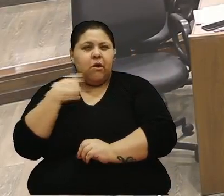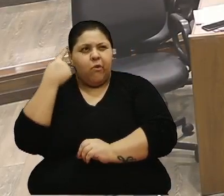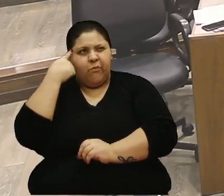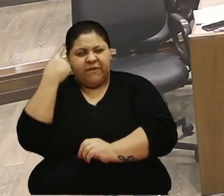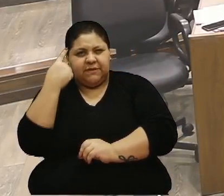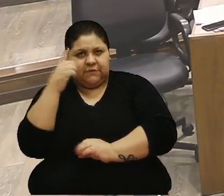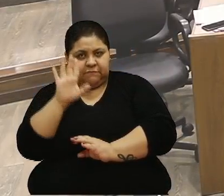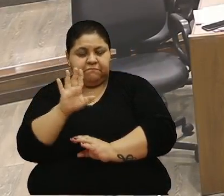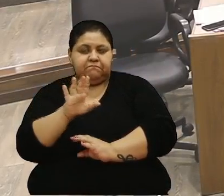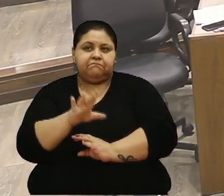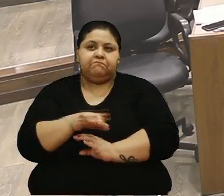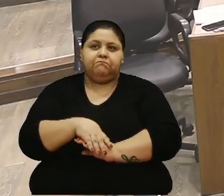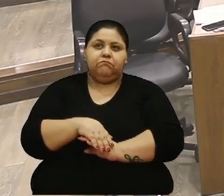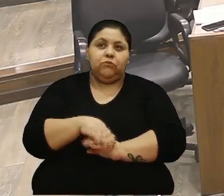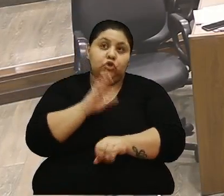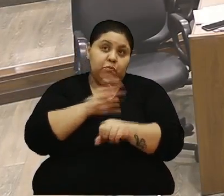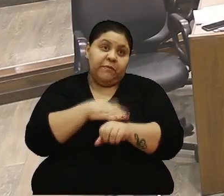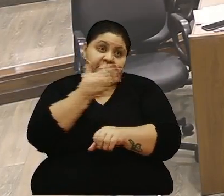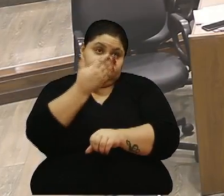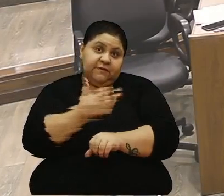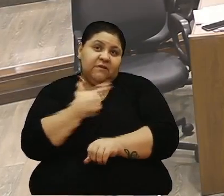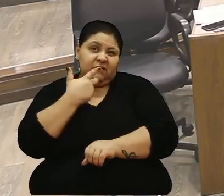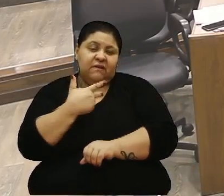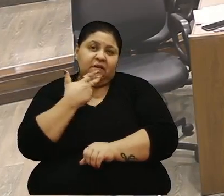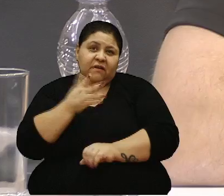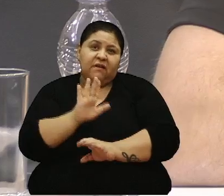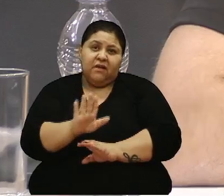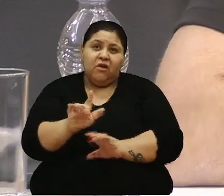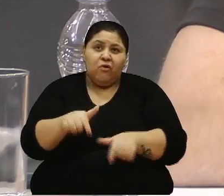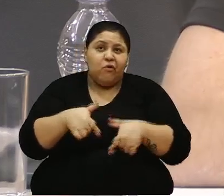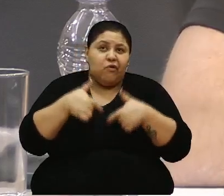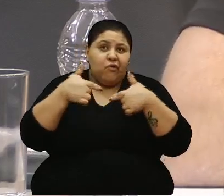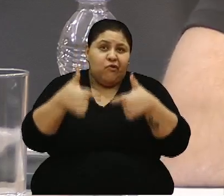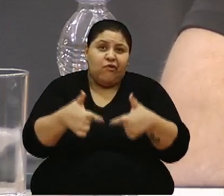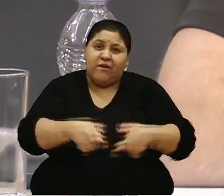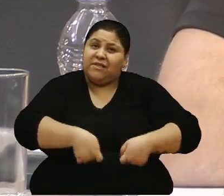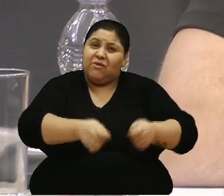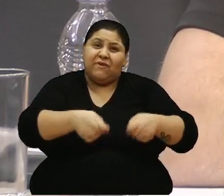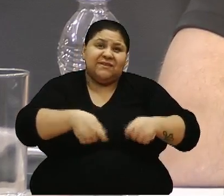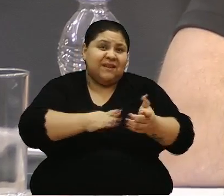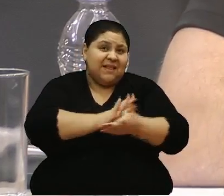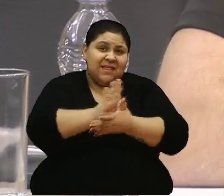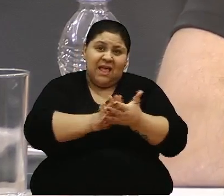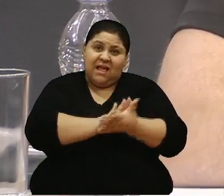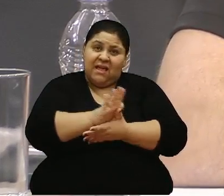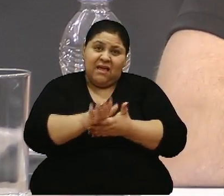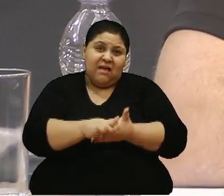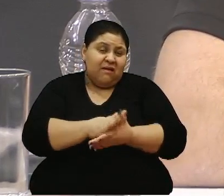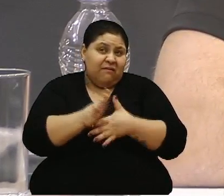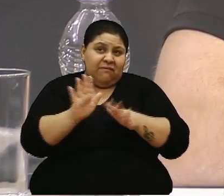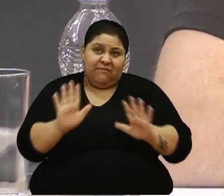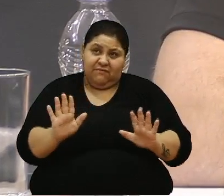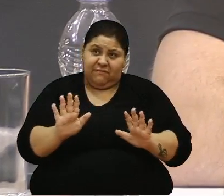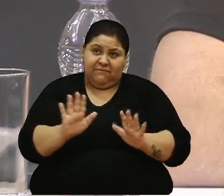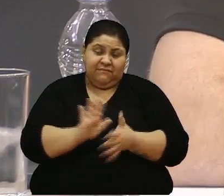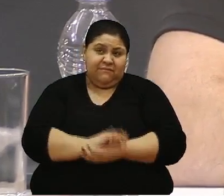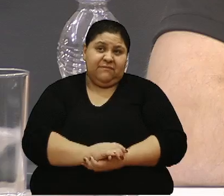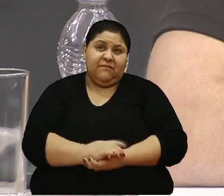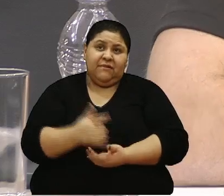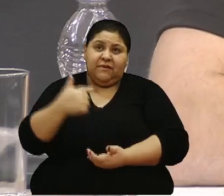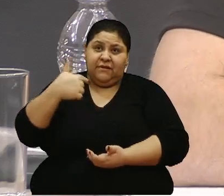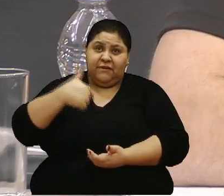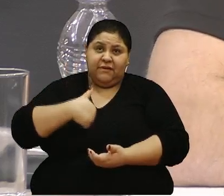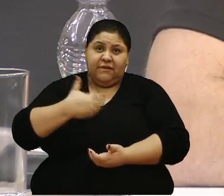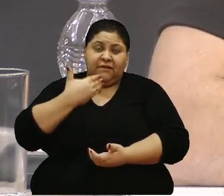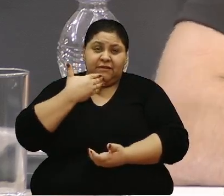na fala, né, enquanto a senhora falava, eu vou dar uma atitude que não gastaria um centavo. Um centavo, tá? E eu vou